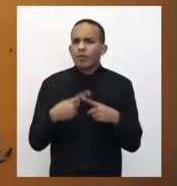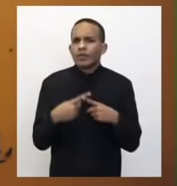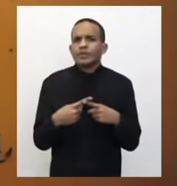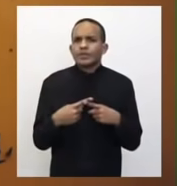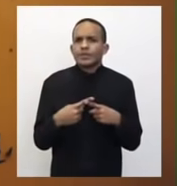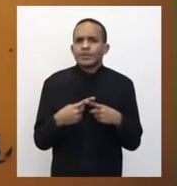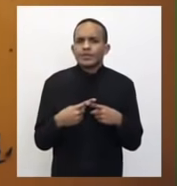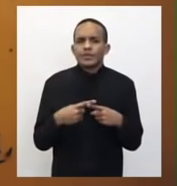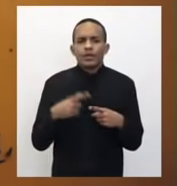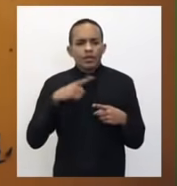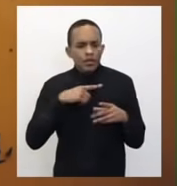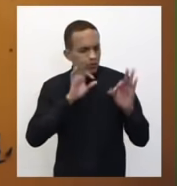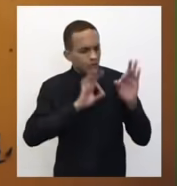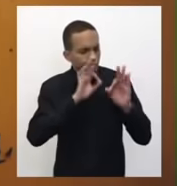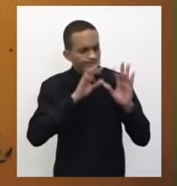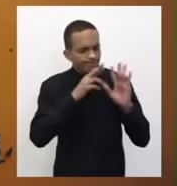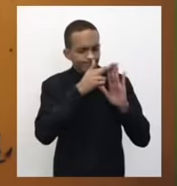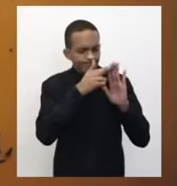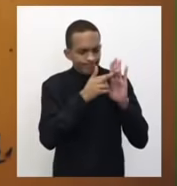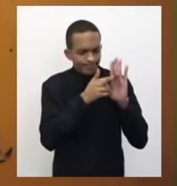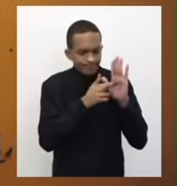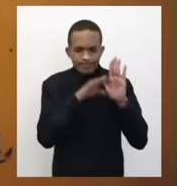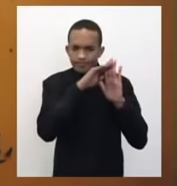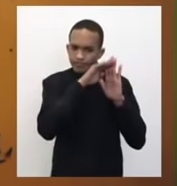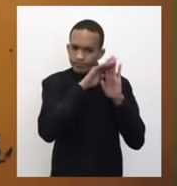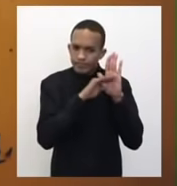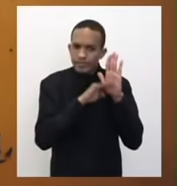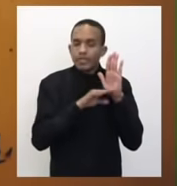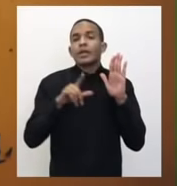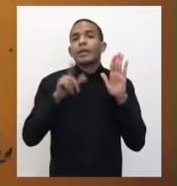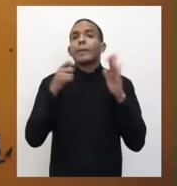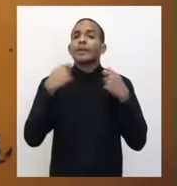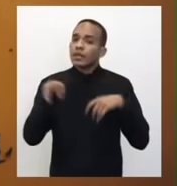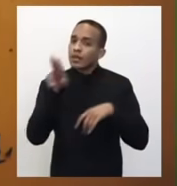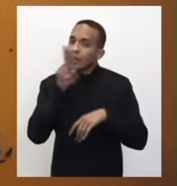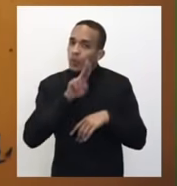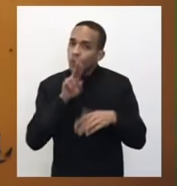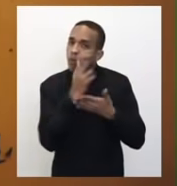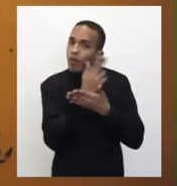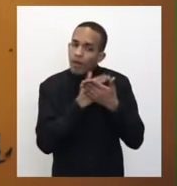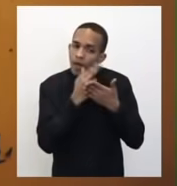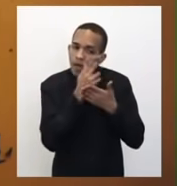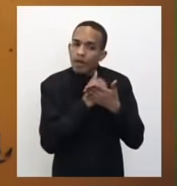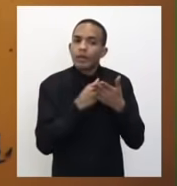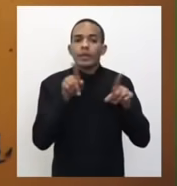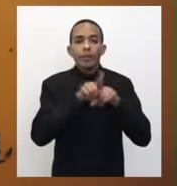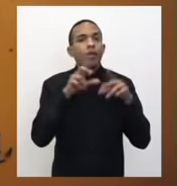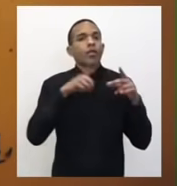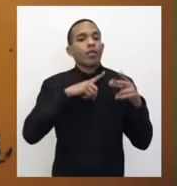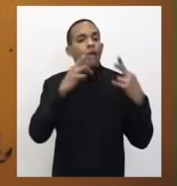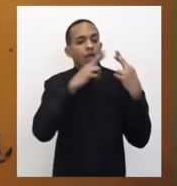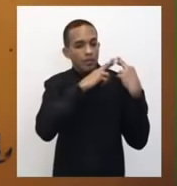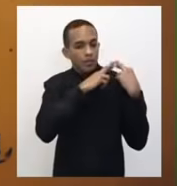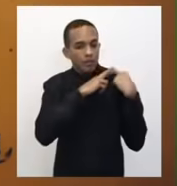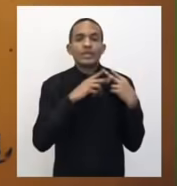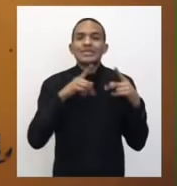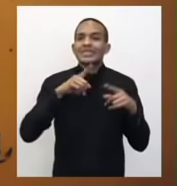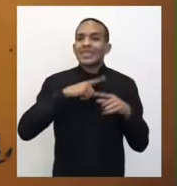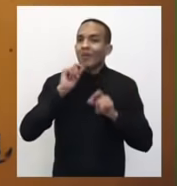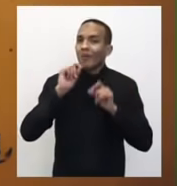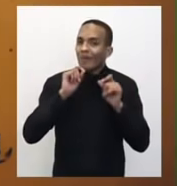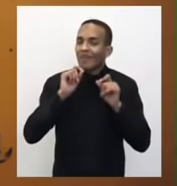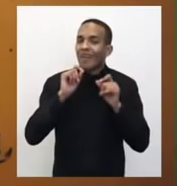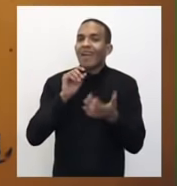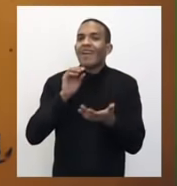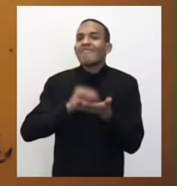só. Ele tem que ter um repertório, tem que ter uso da imagem, tem que ter responsabilidade e corre-se o